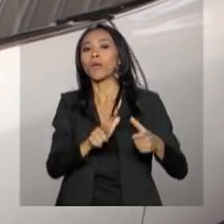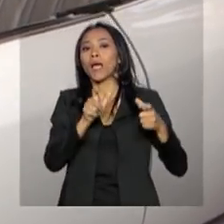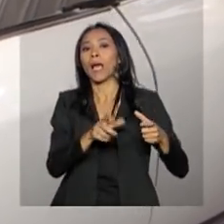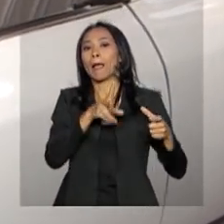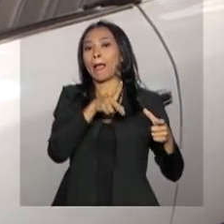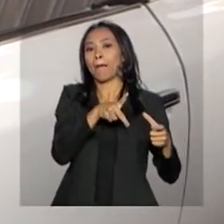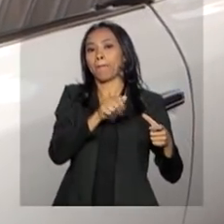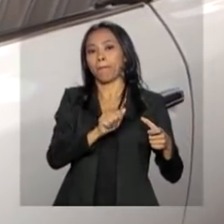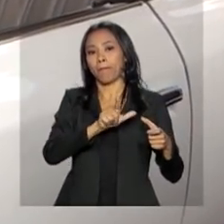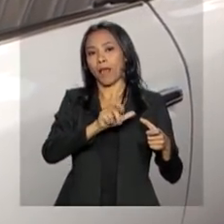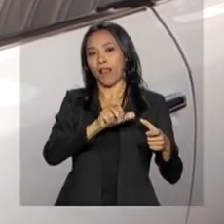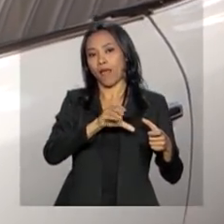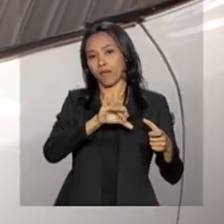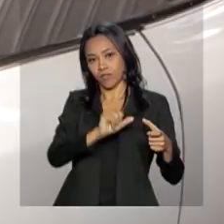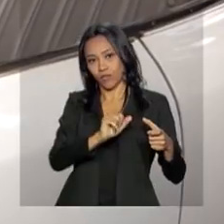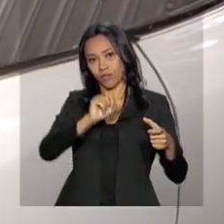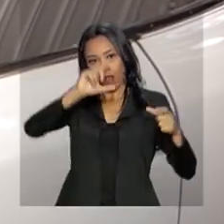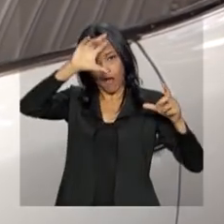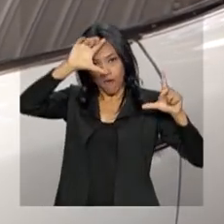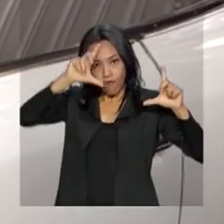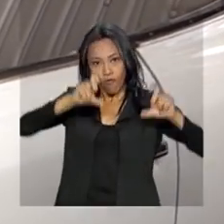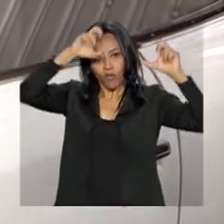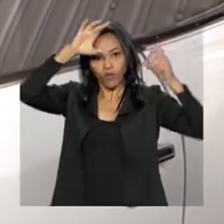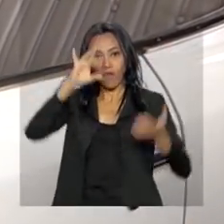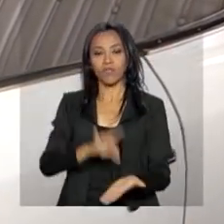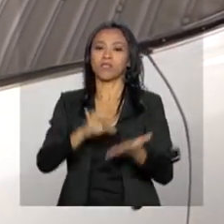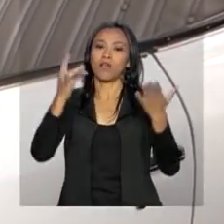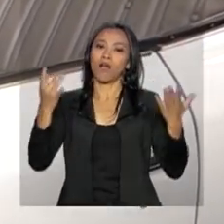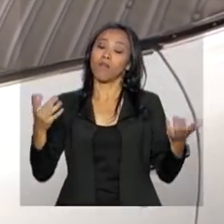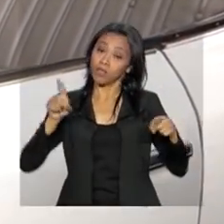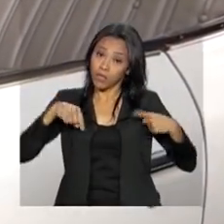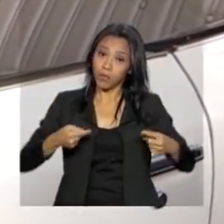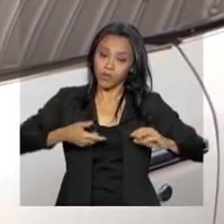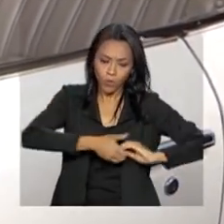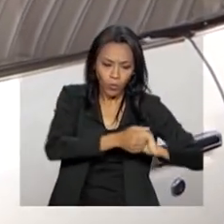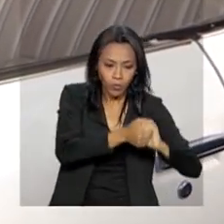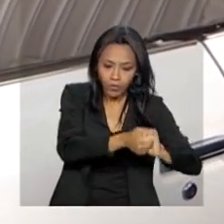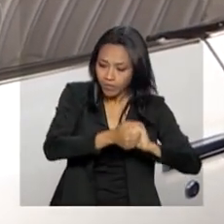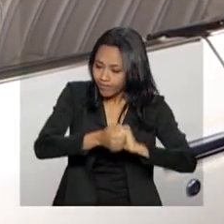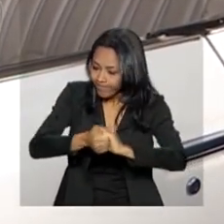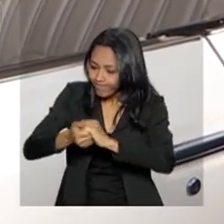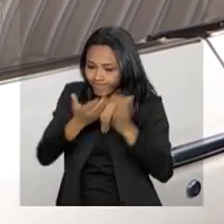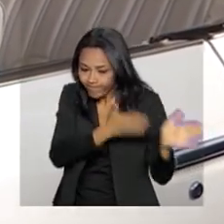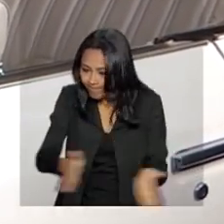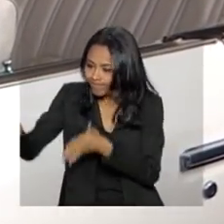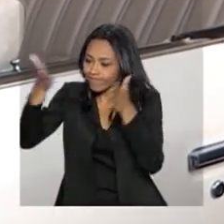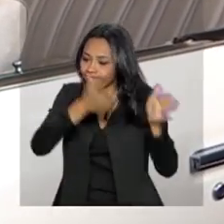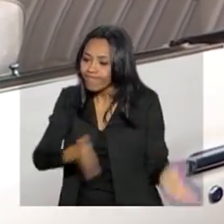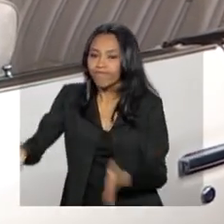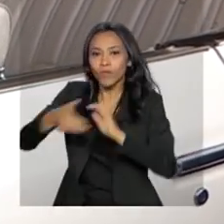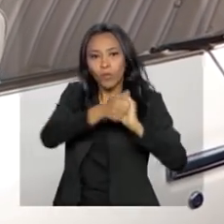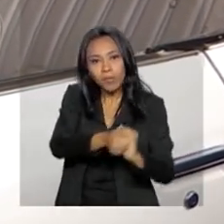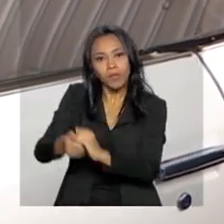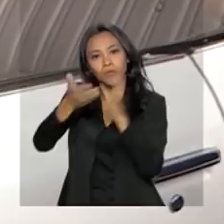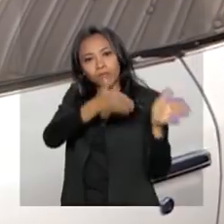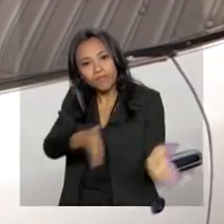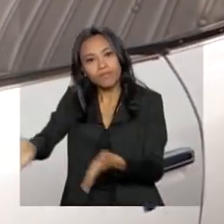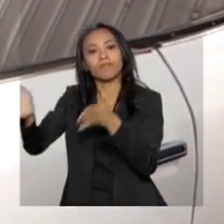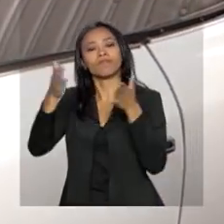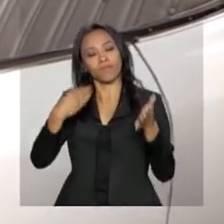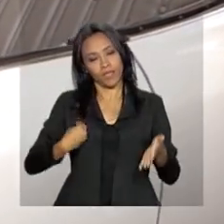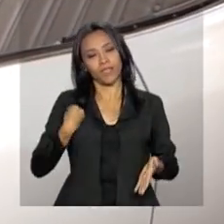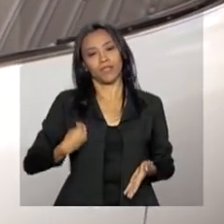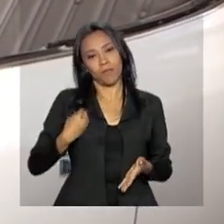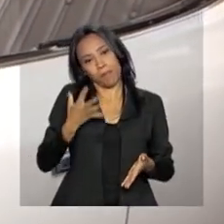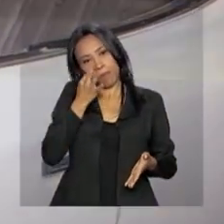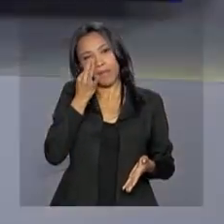encerrarem tirarem a foto oficial e também cumprimentos com os chefes de estado que estão aí no